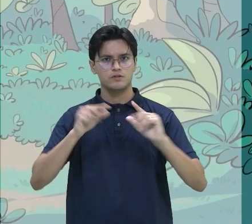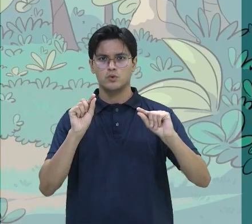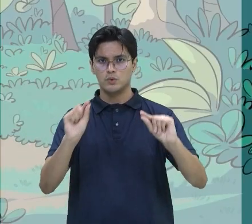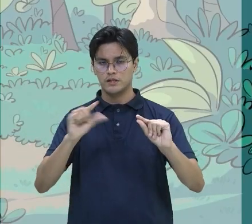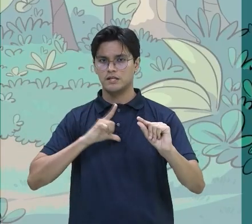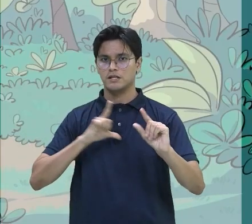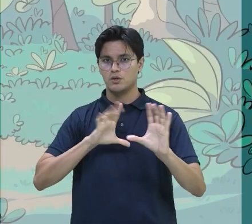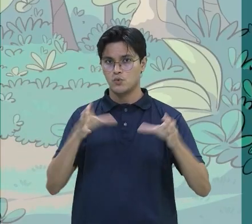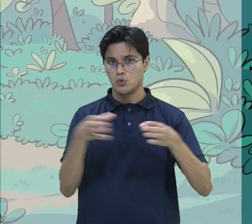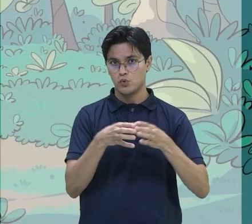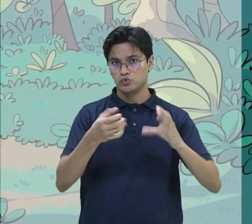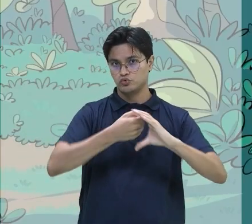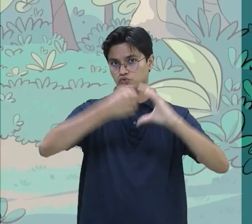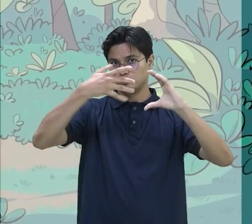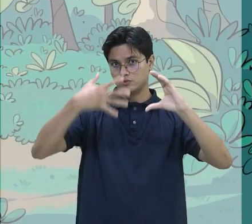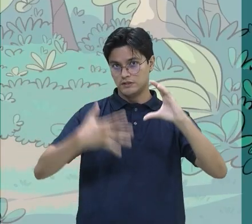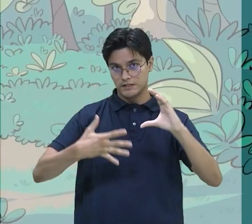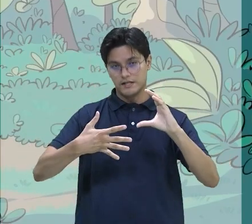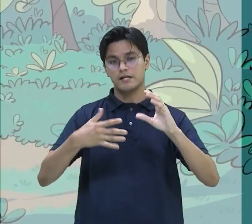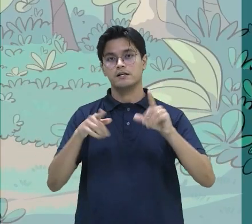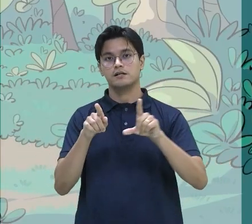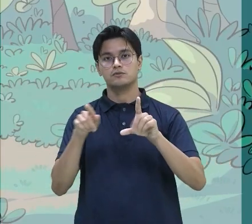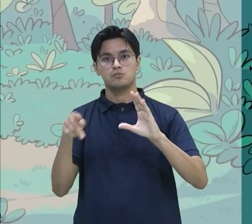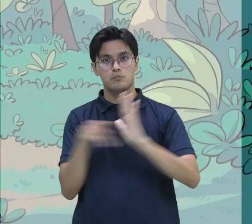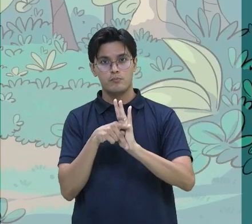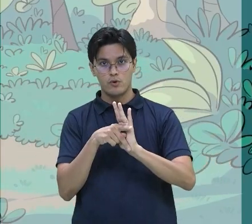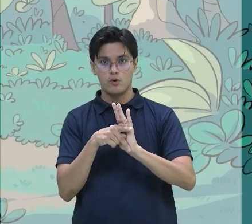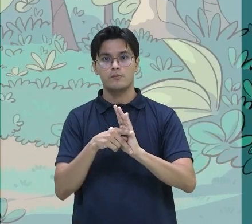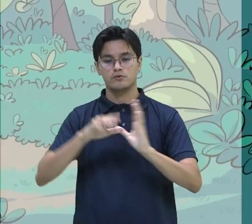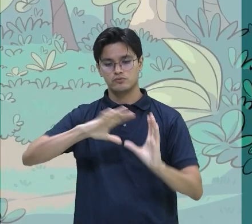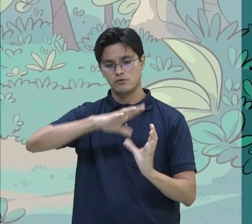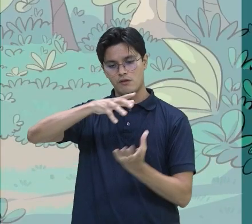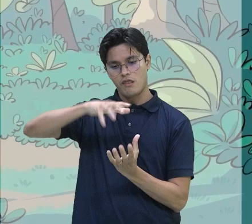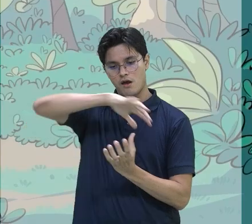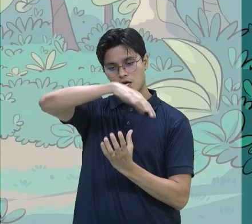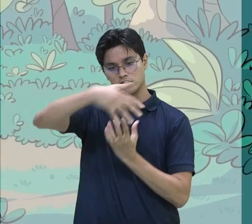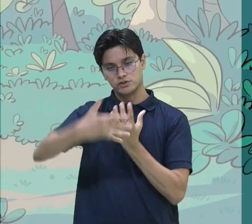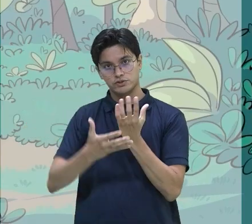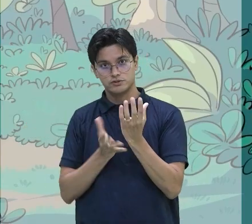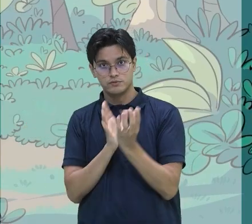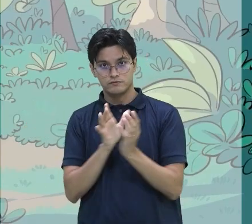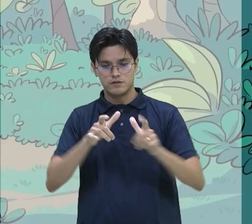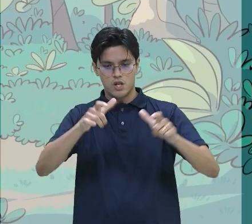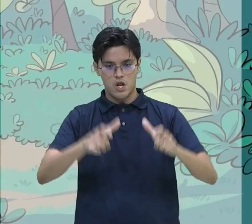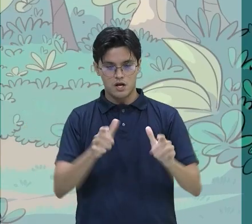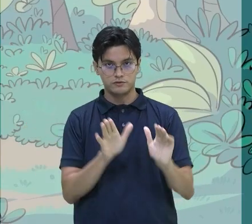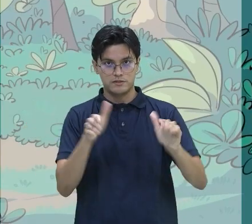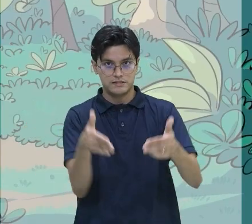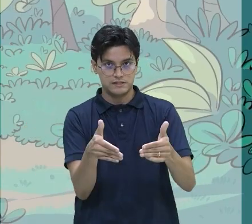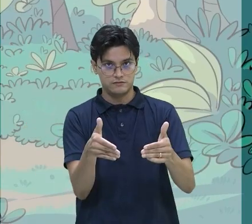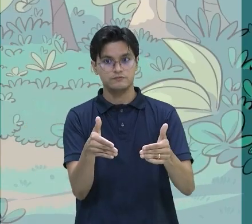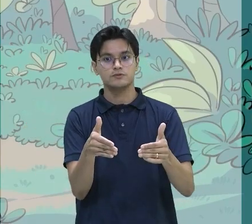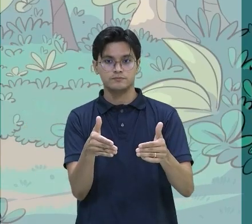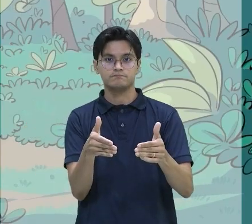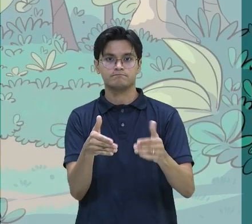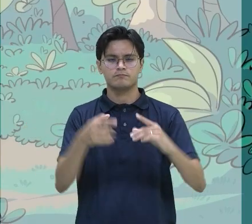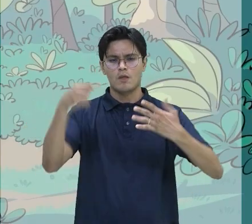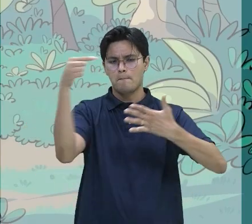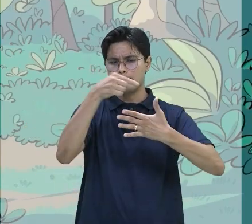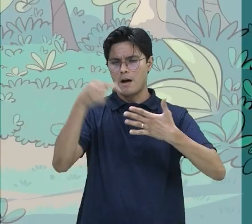e dinâmicas atmosféricas de uma determinada região. Esses